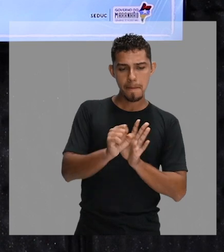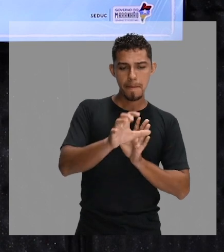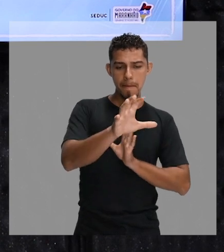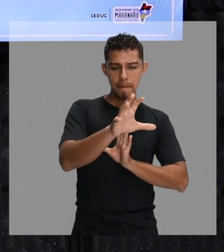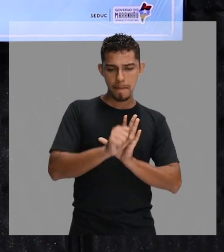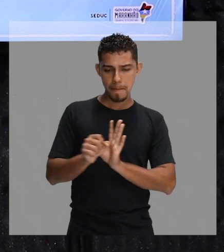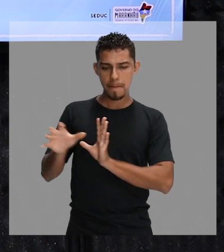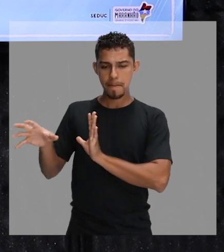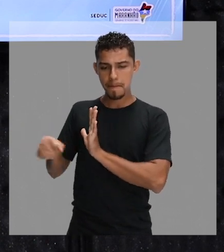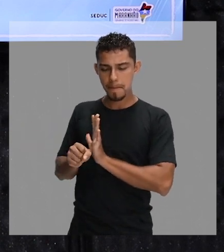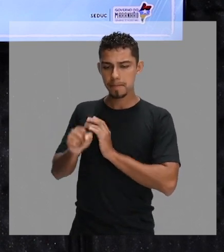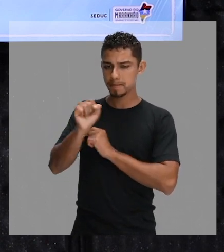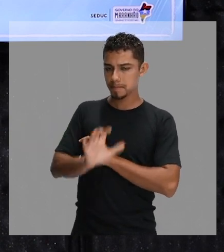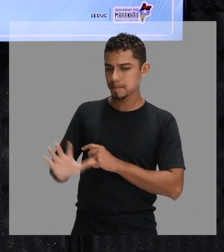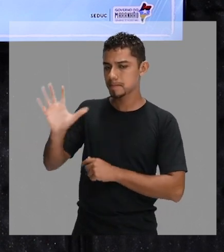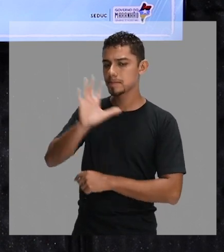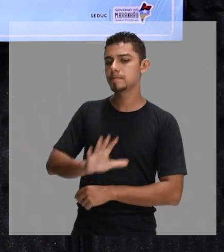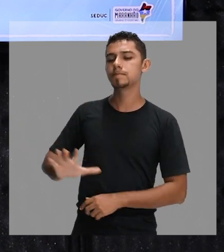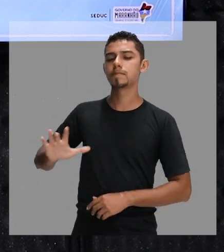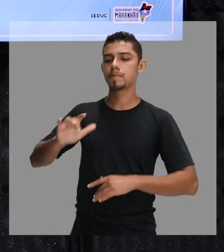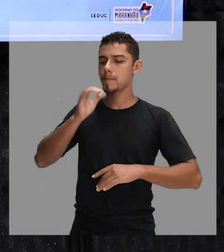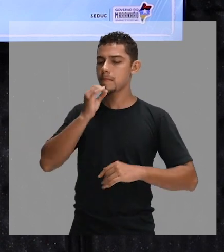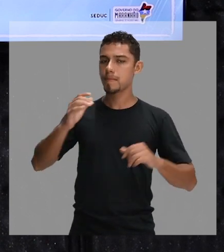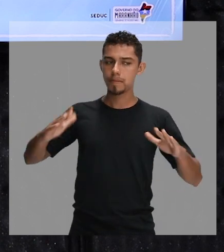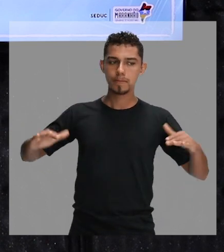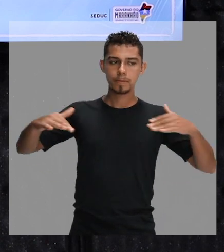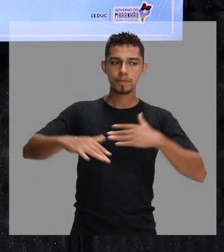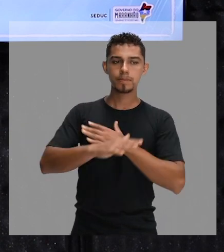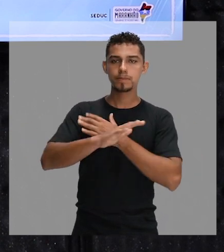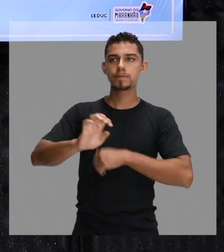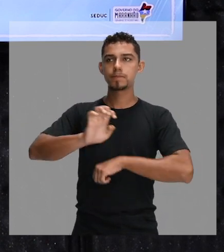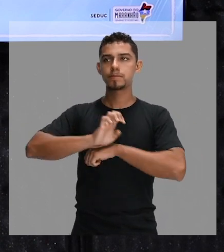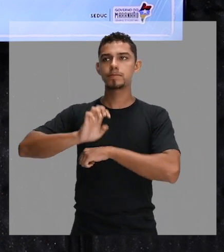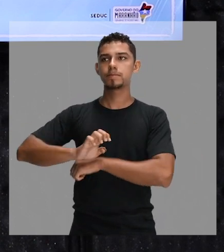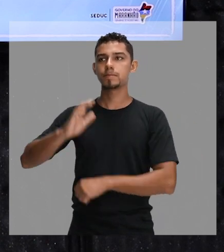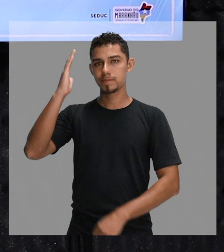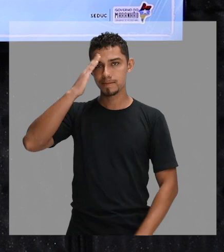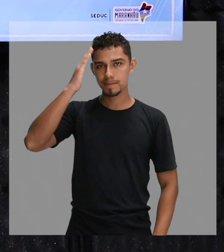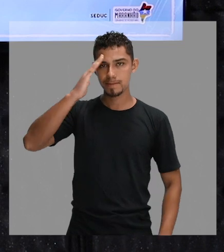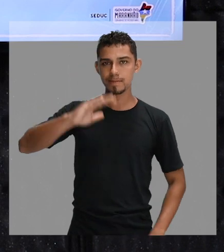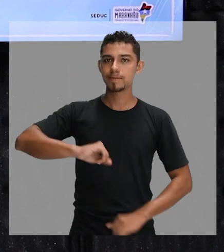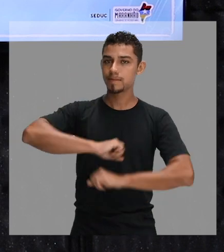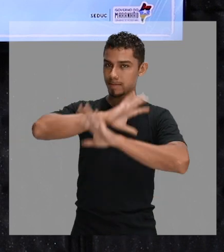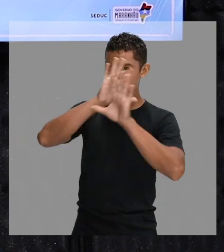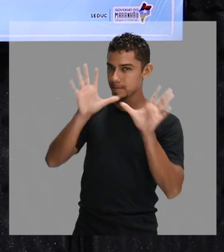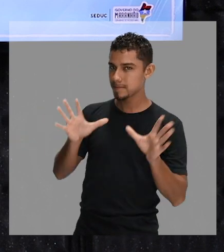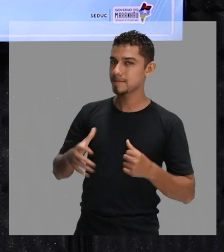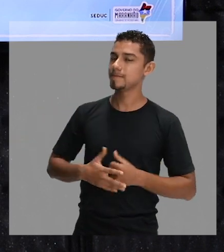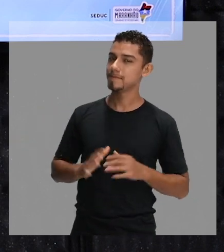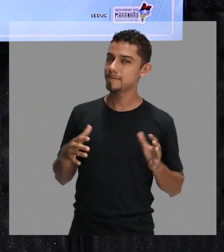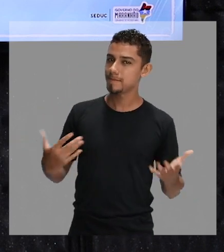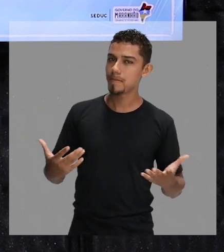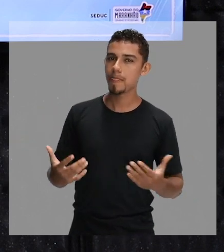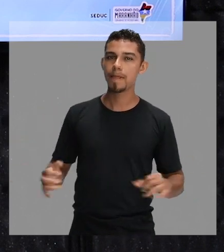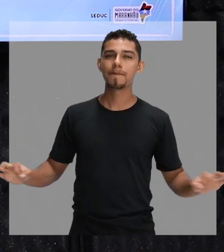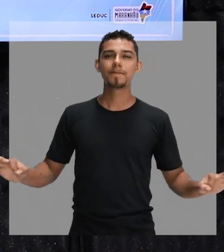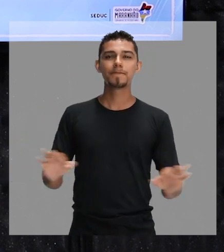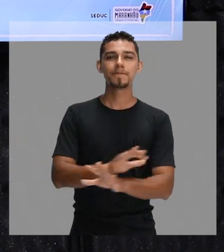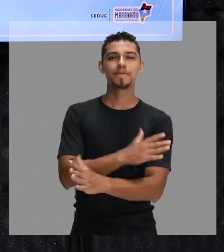depositados aqui nessa região litorânea do nosso estado. Entenderam, pessoal? Então é isso.